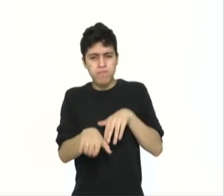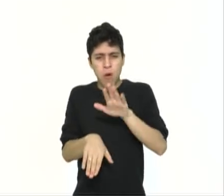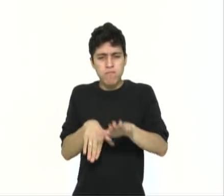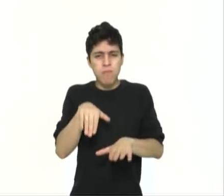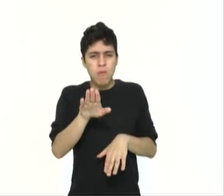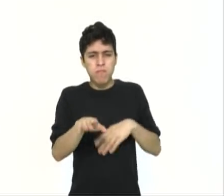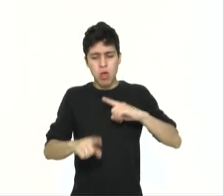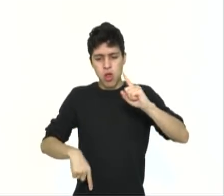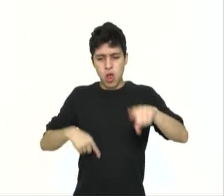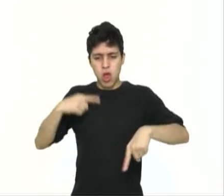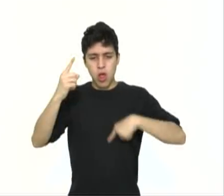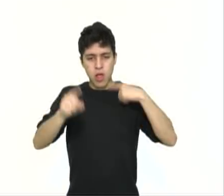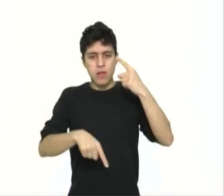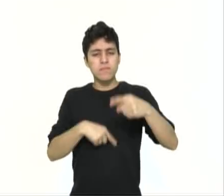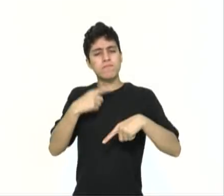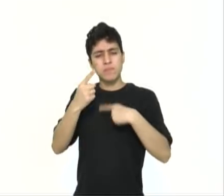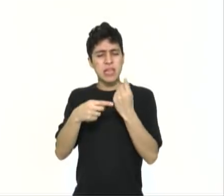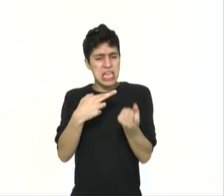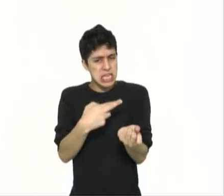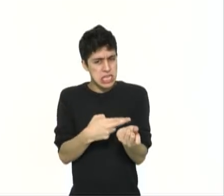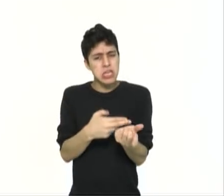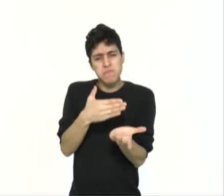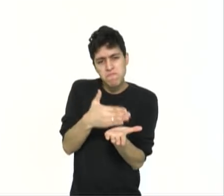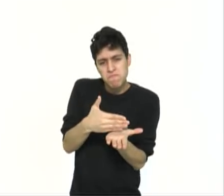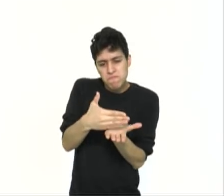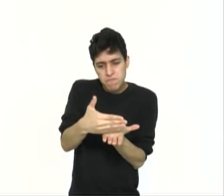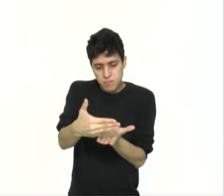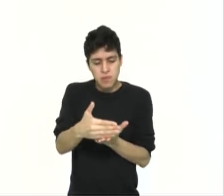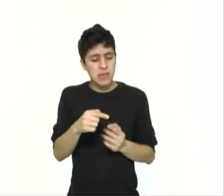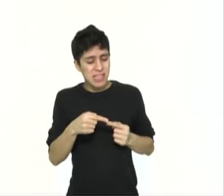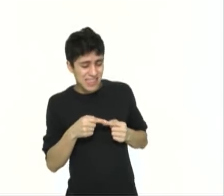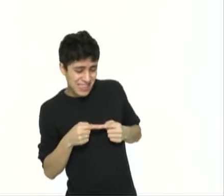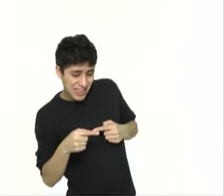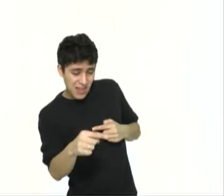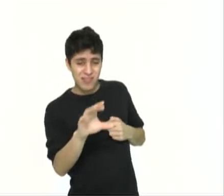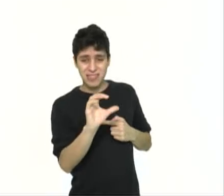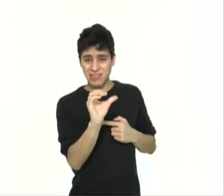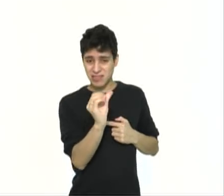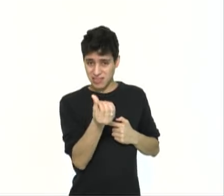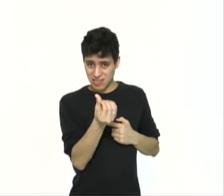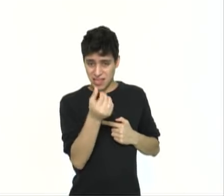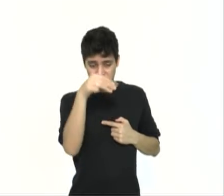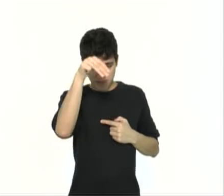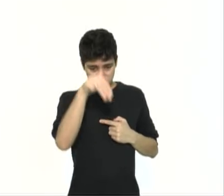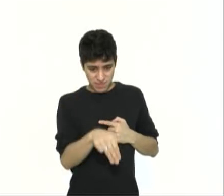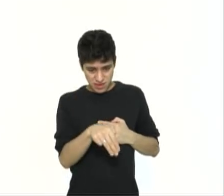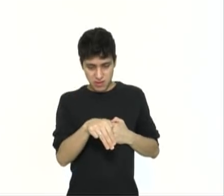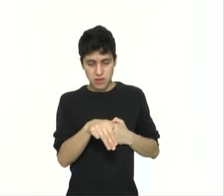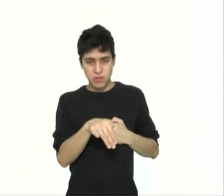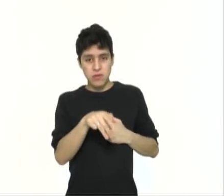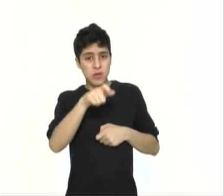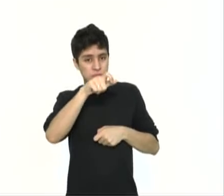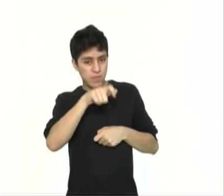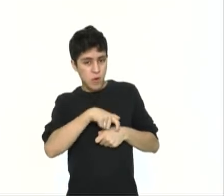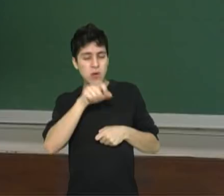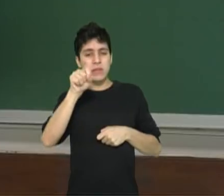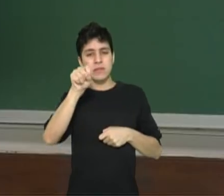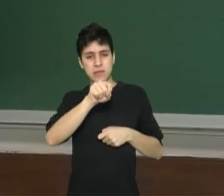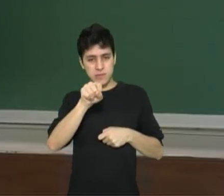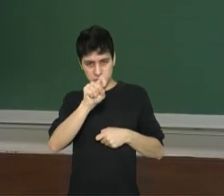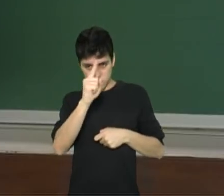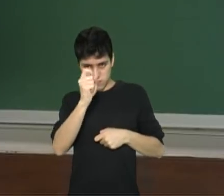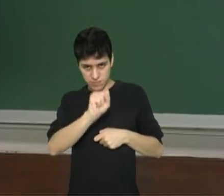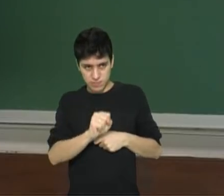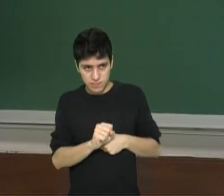ritmo constante, tá? Percorrendo, então, 6 metros a cada segundo. Olha só a imagem.